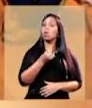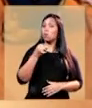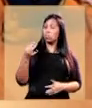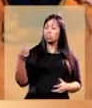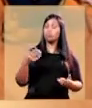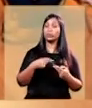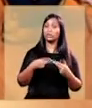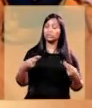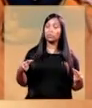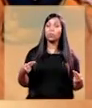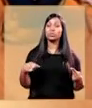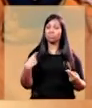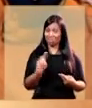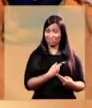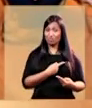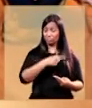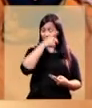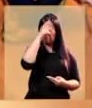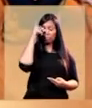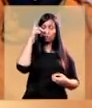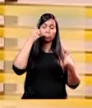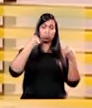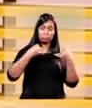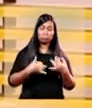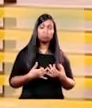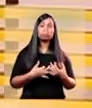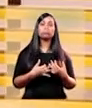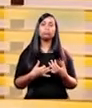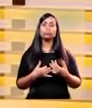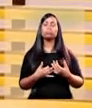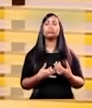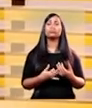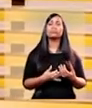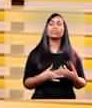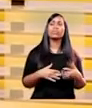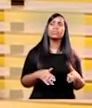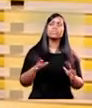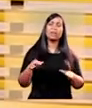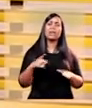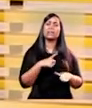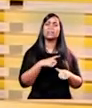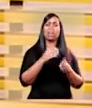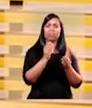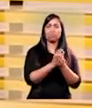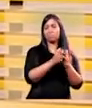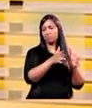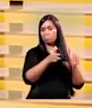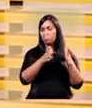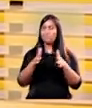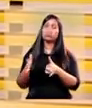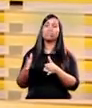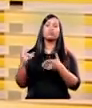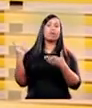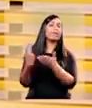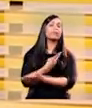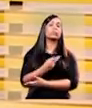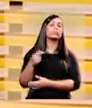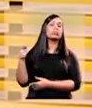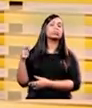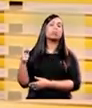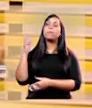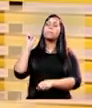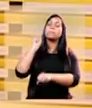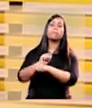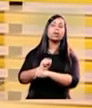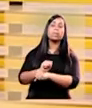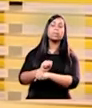alguns casos, para nós leigos falando, e histórias que chegam, olha, estava em curso um processo de adoção e, de repente,